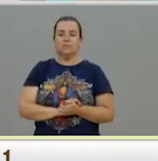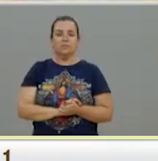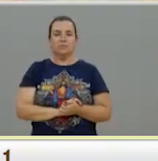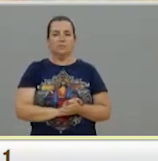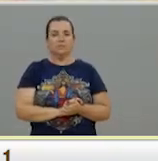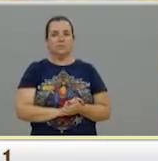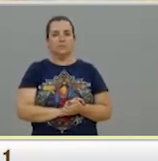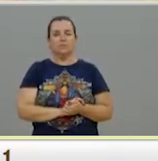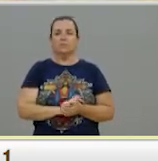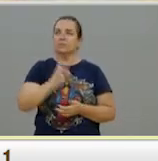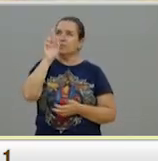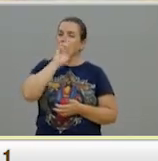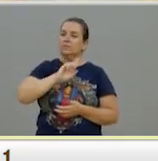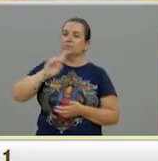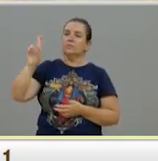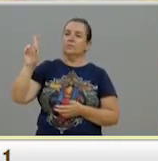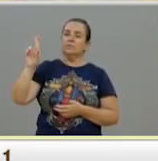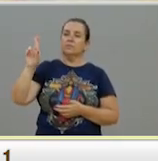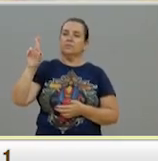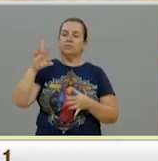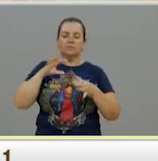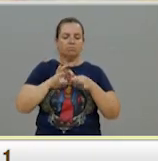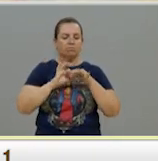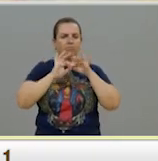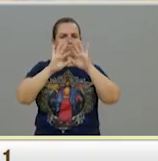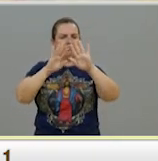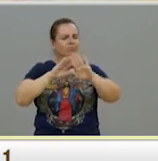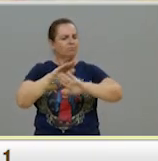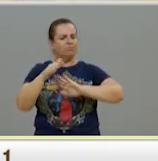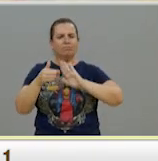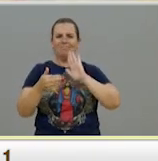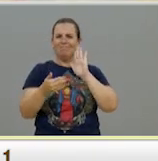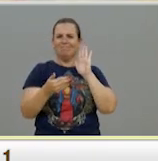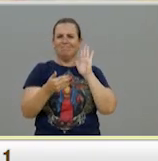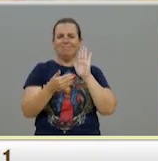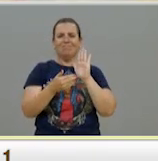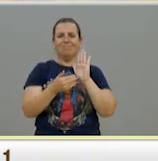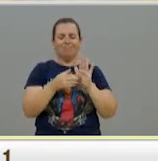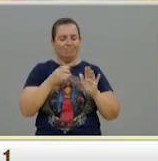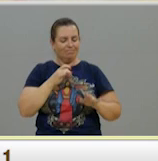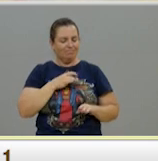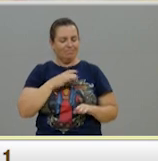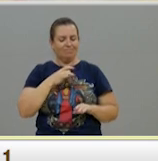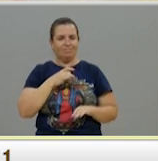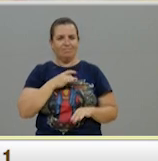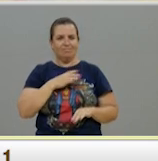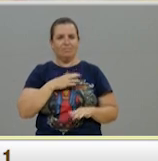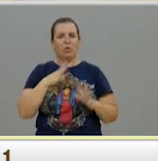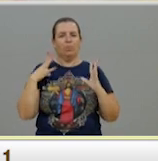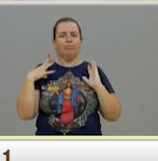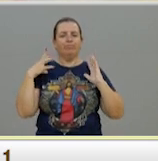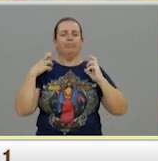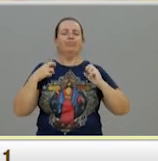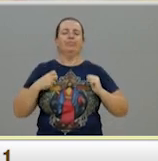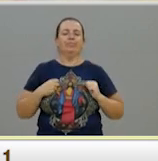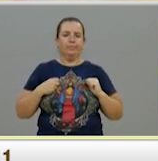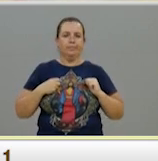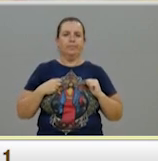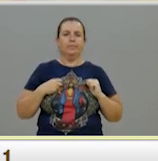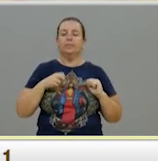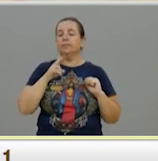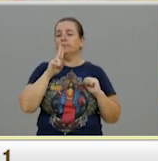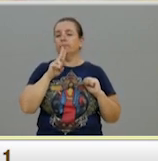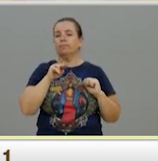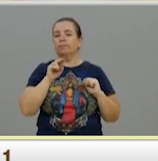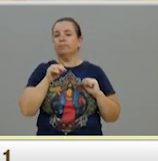amor. Senhor, livrai-nos de todas as formas de medo ou comodismo, para que jamais